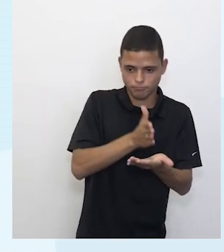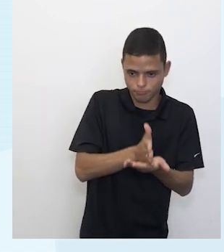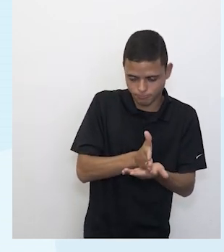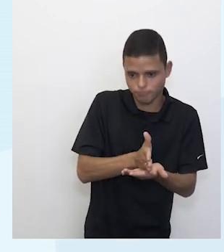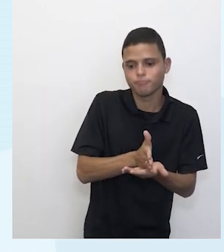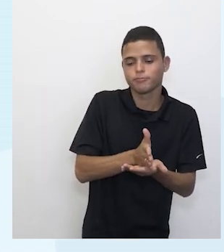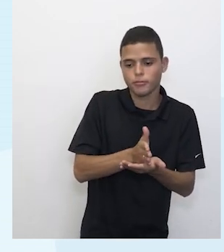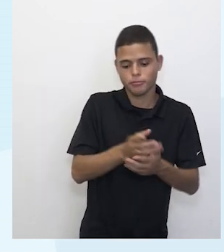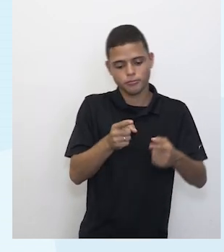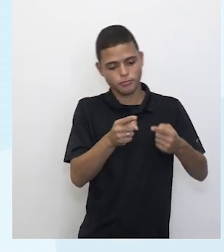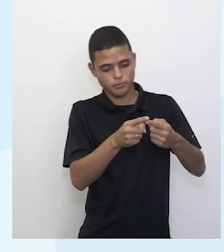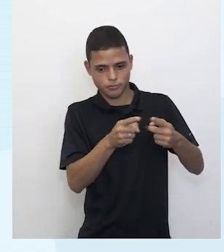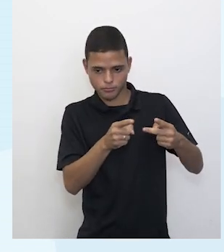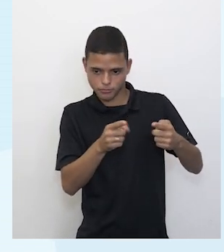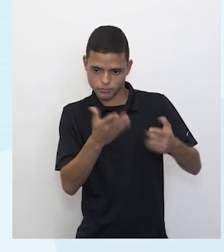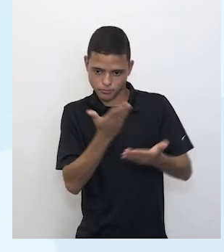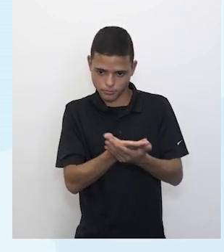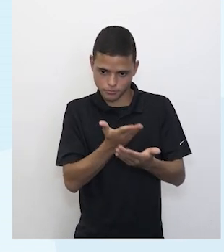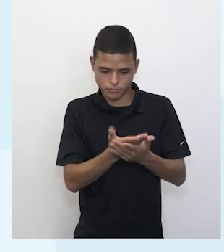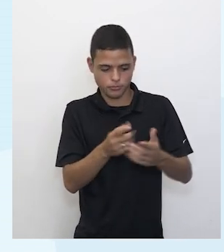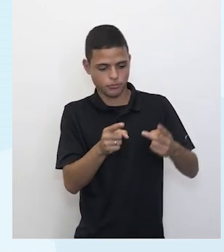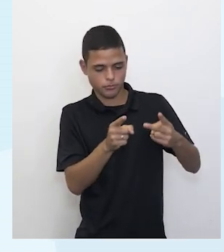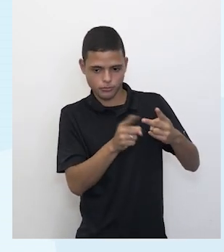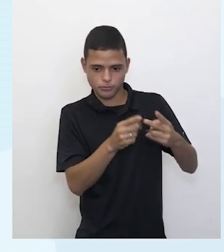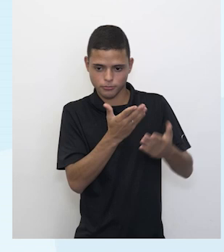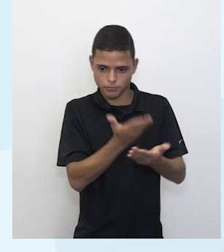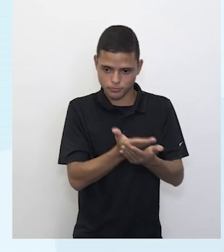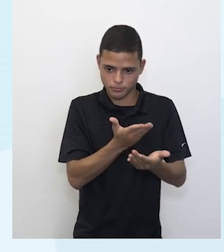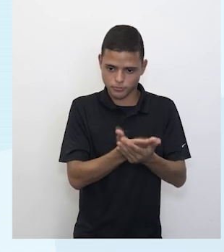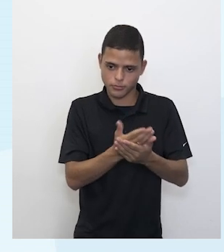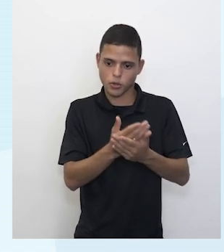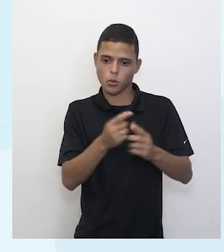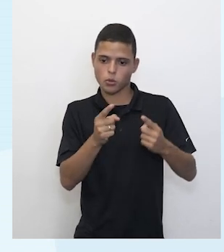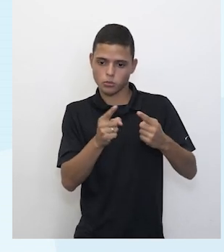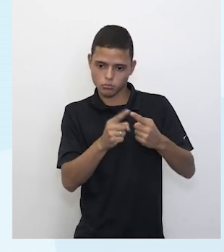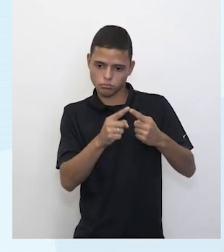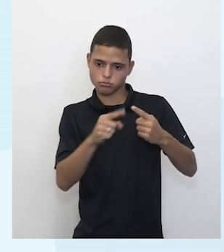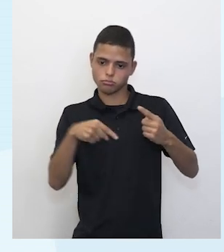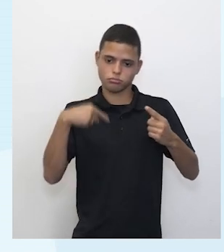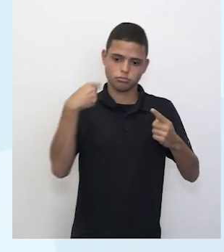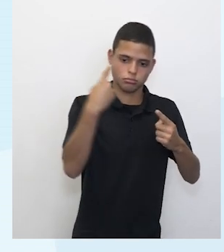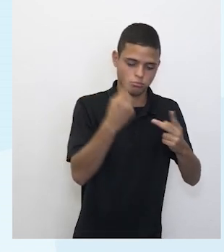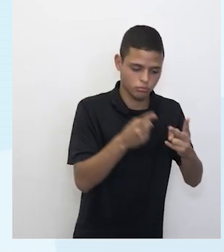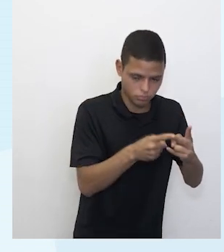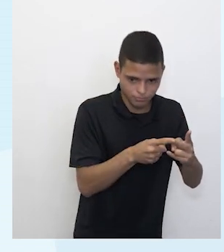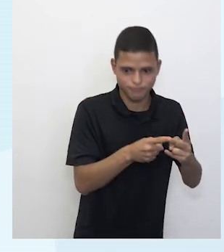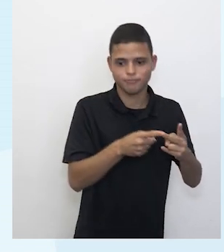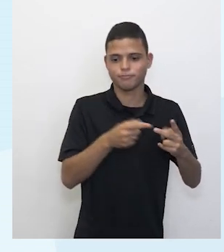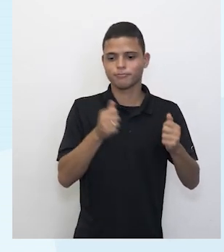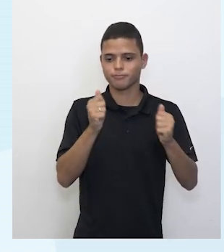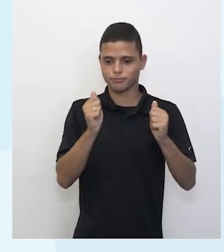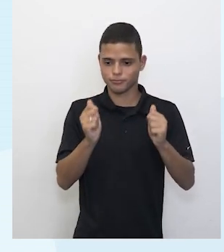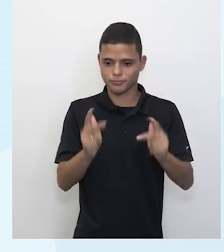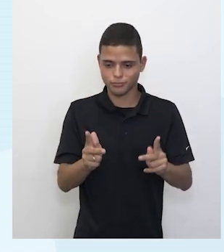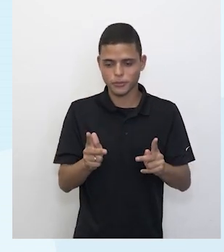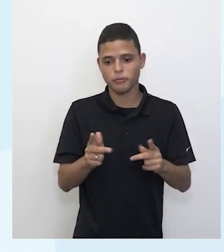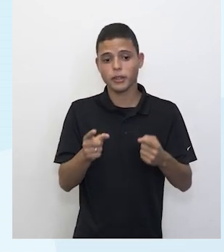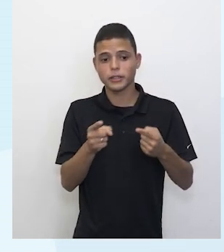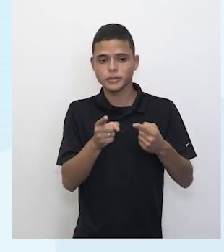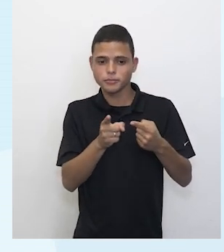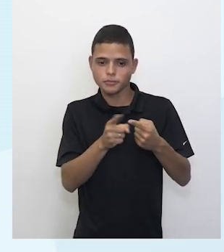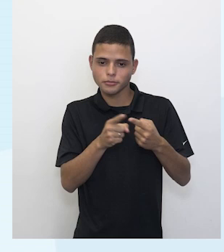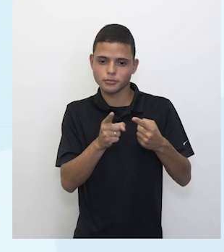da outra. A aula que nós vamos realizar hoje se chama Os Contratualistas, e a aula que nós realizaremos na